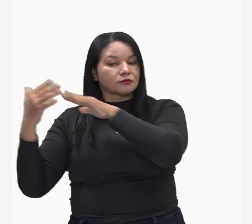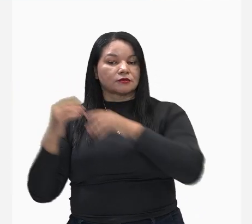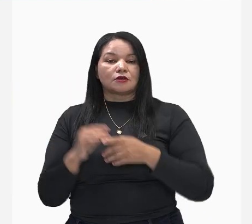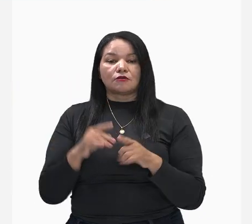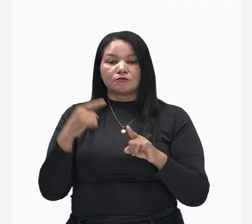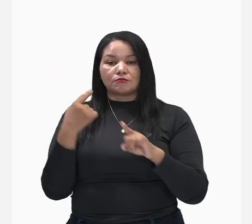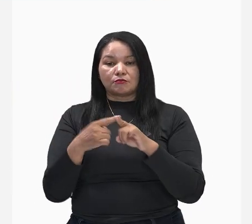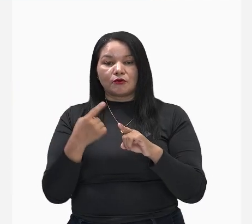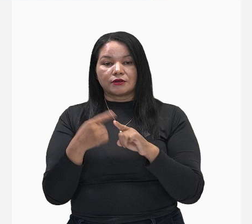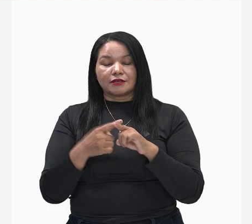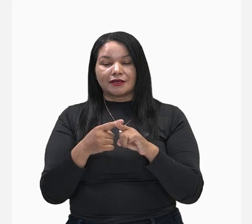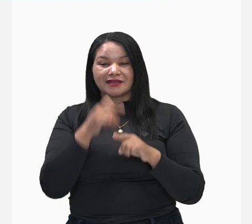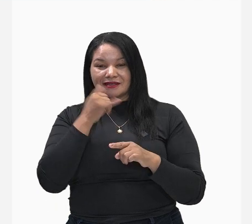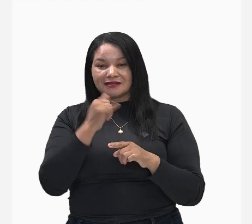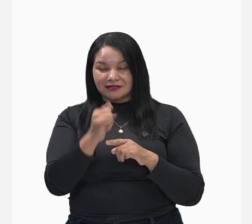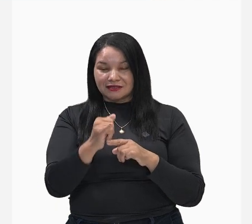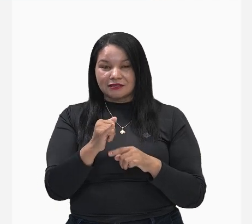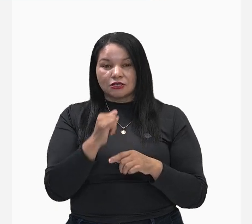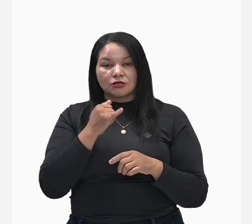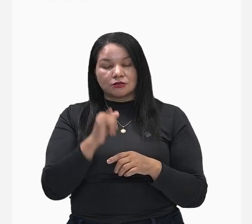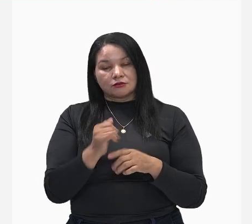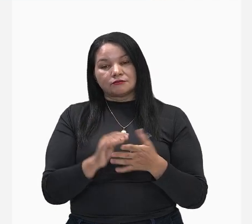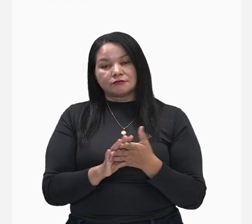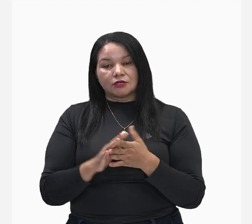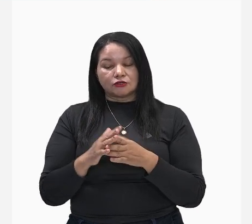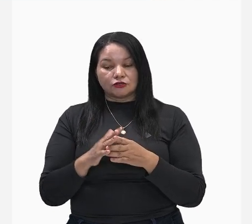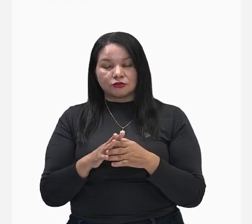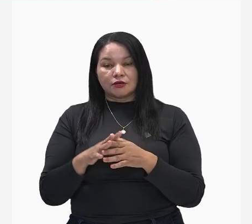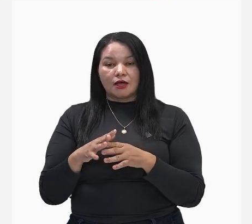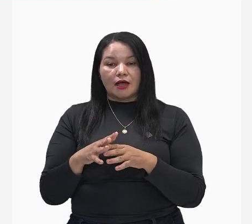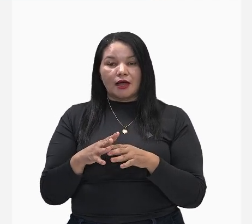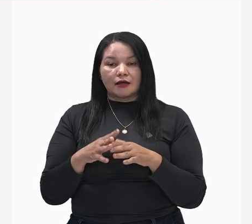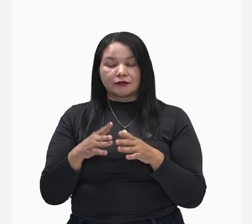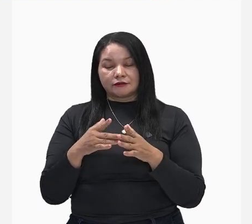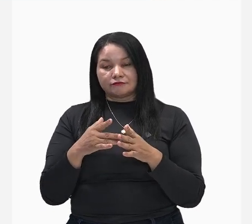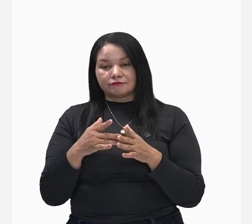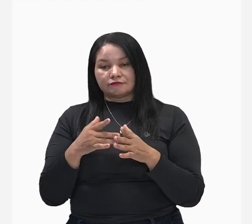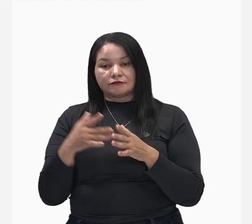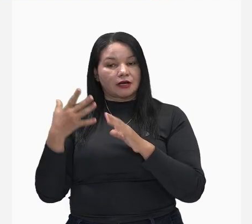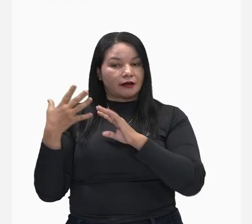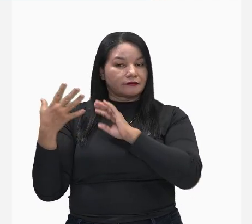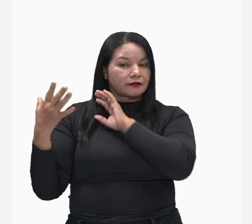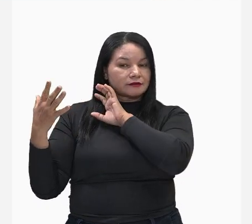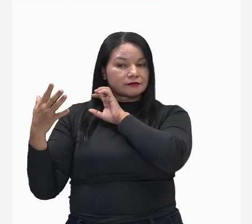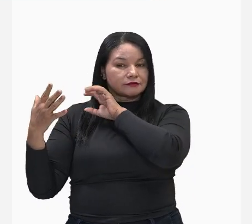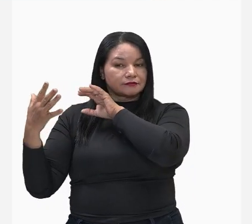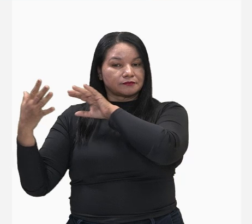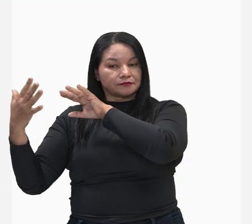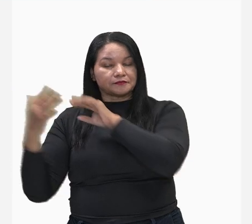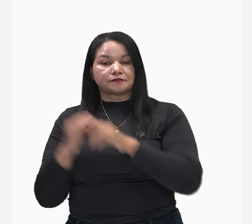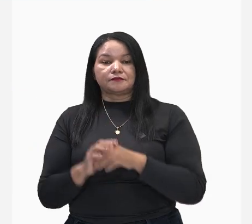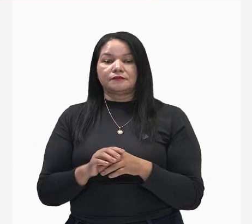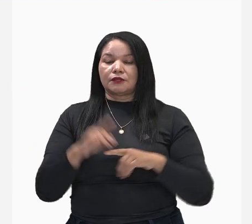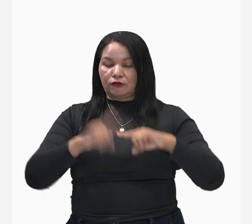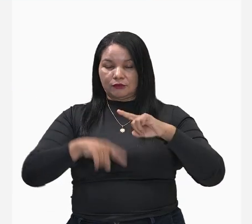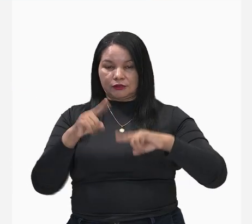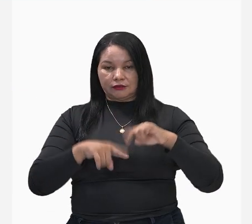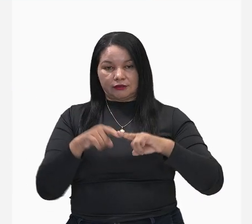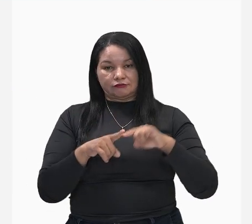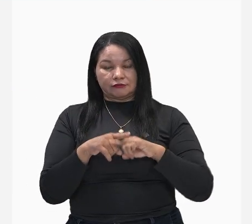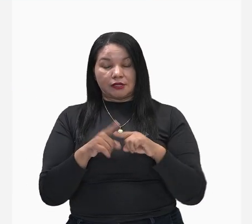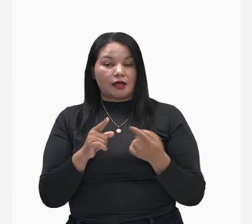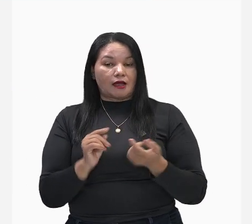carga elétrica num objeto e no outro, ou então no corpo de uma pessoa e um objeto, certo? Gerando a